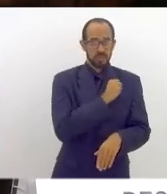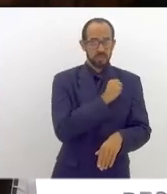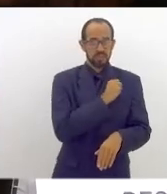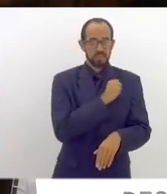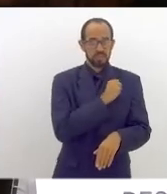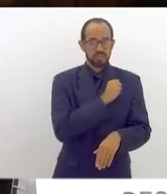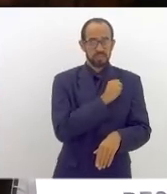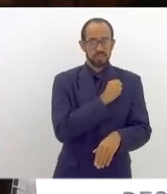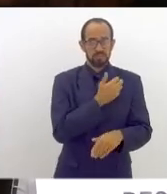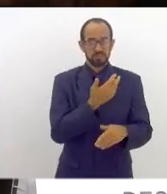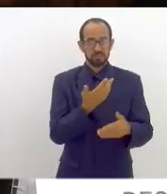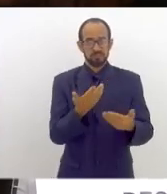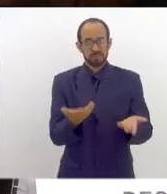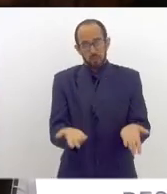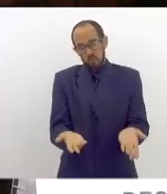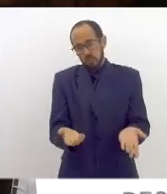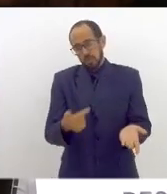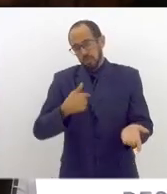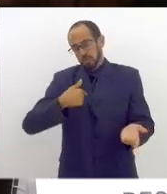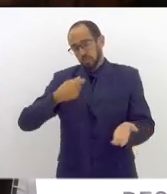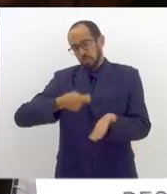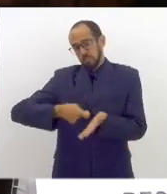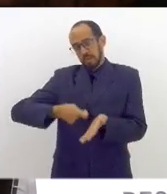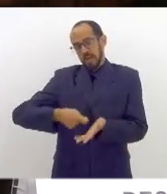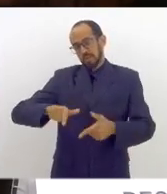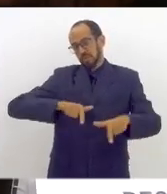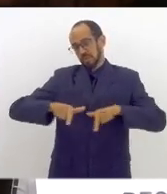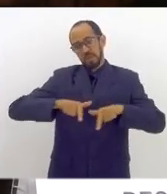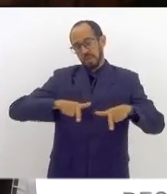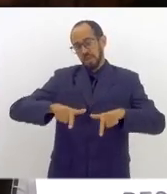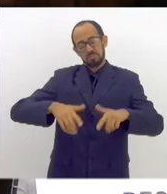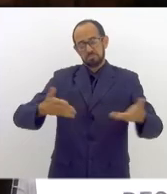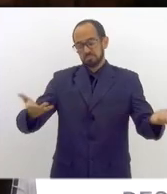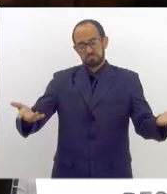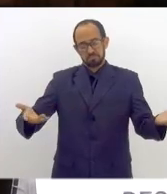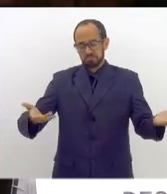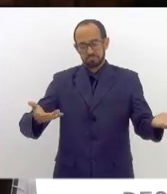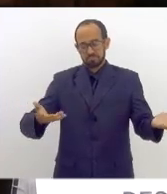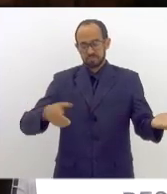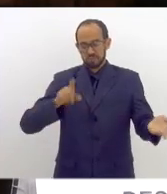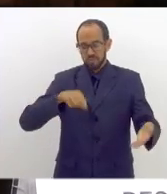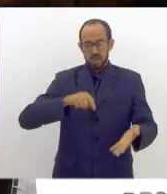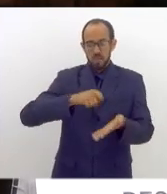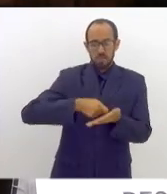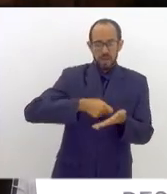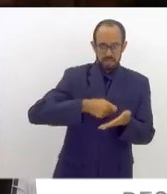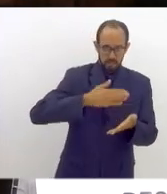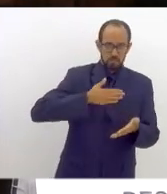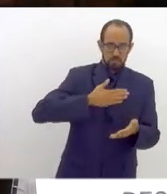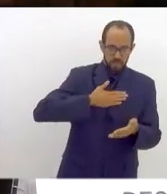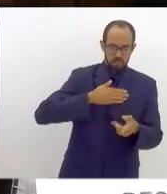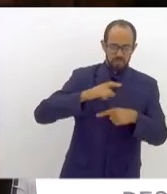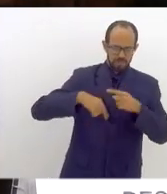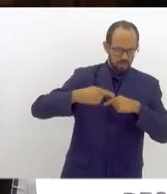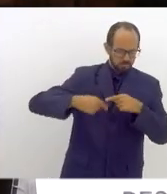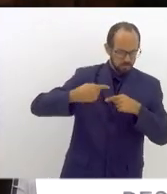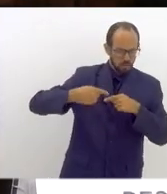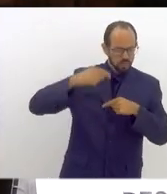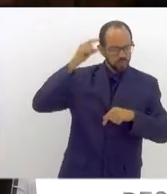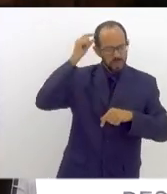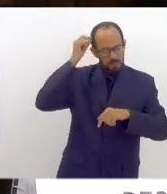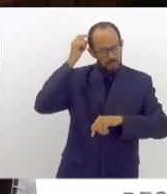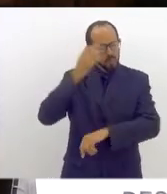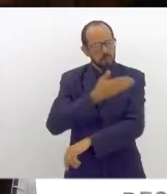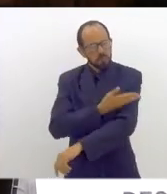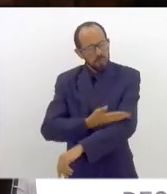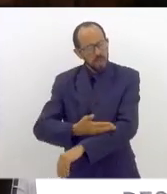eu tô aqui trabalhando sou obrigado a trabalhar tô fazendo mais que minha obrigação mas com o passar do tempo cabelo ficando branco